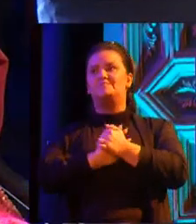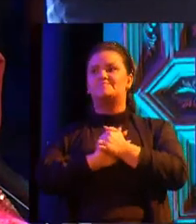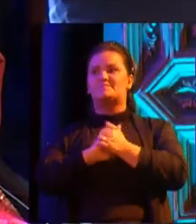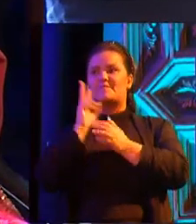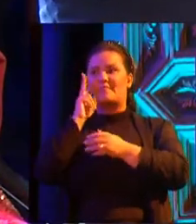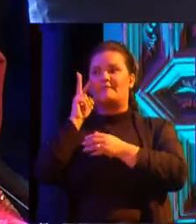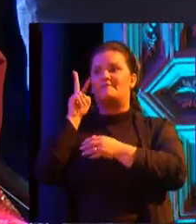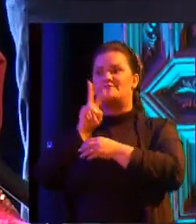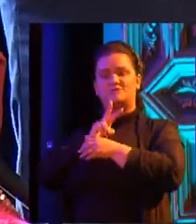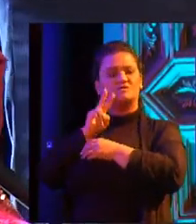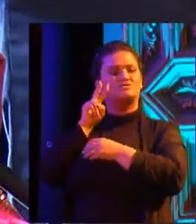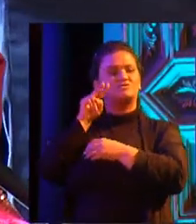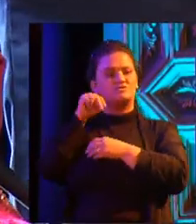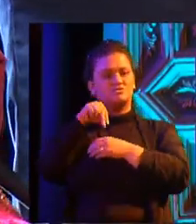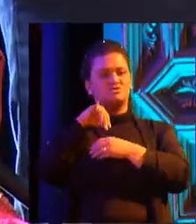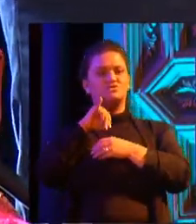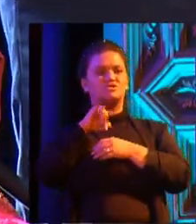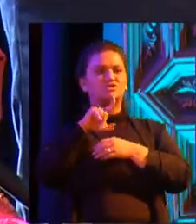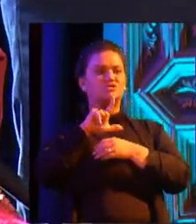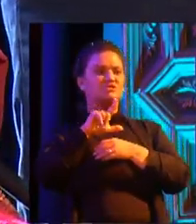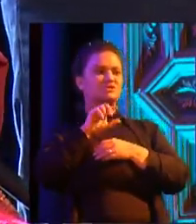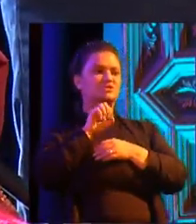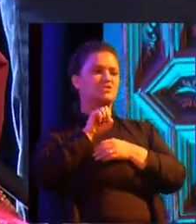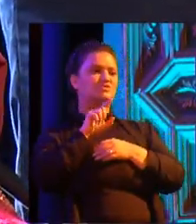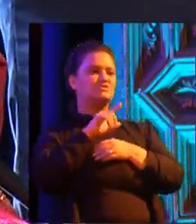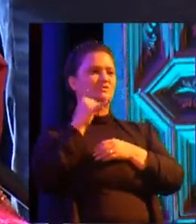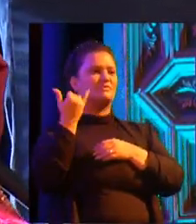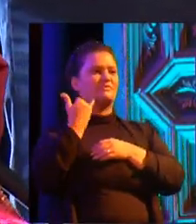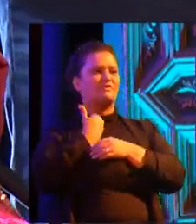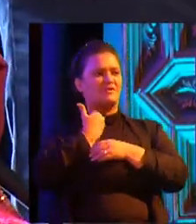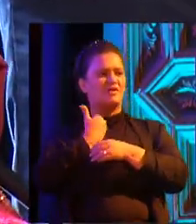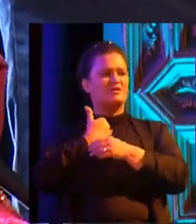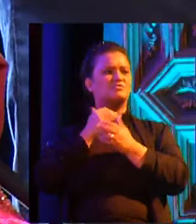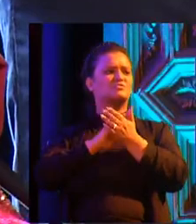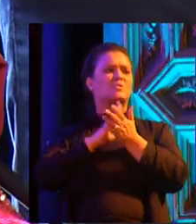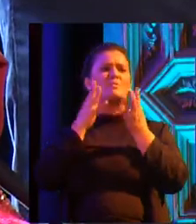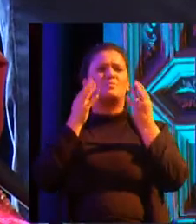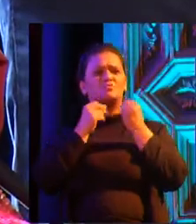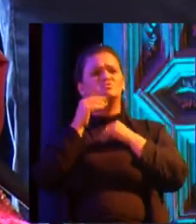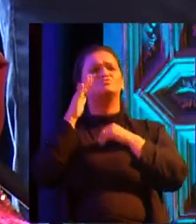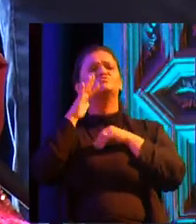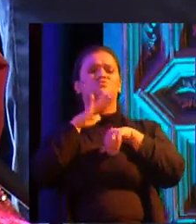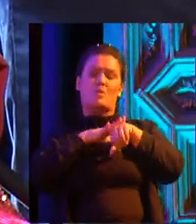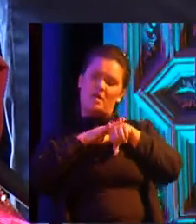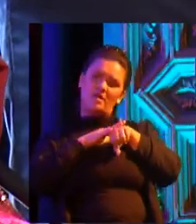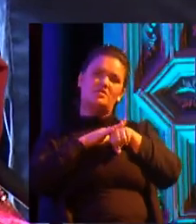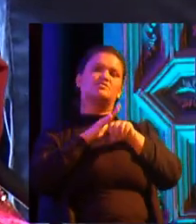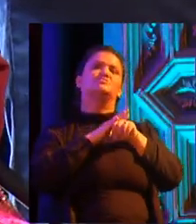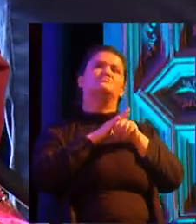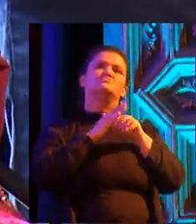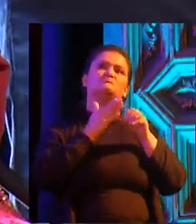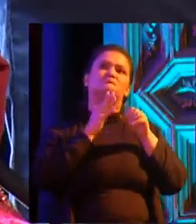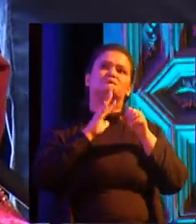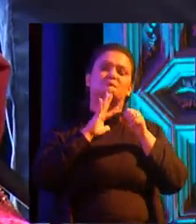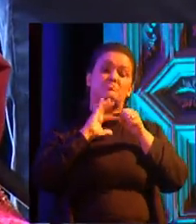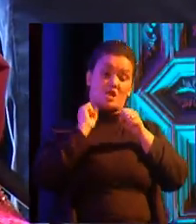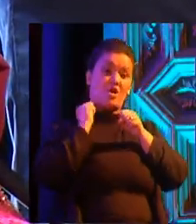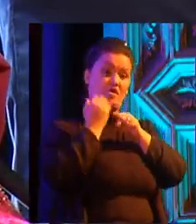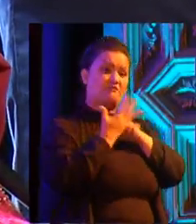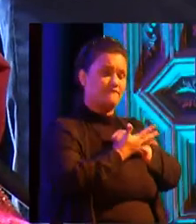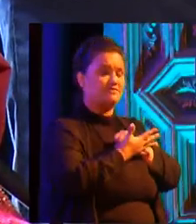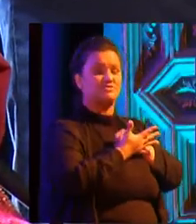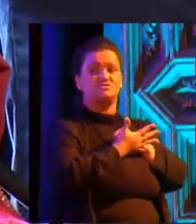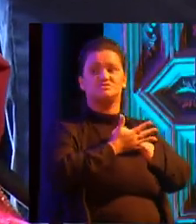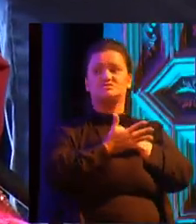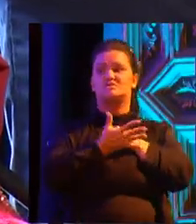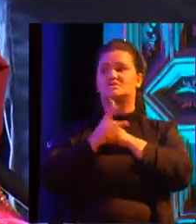quando o Nilson ficou doentinho, Manuel Cordeiro, muito doentinho também, no período da Covid, também aquele nosso amigo que